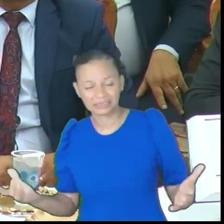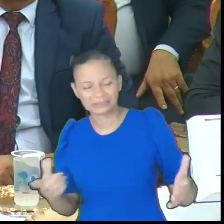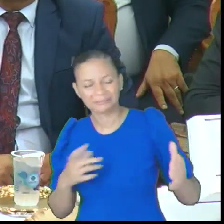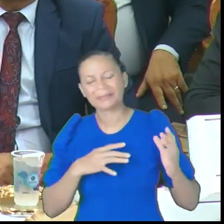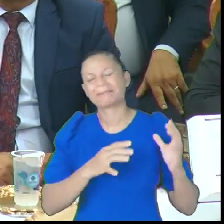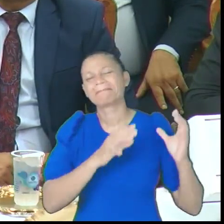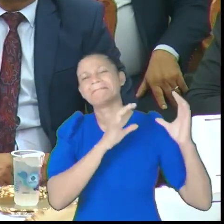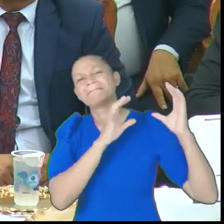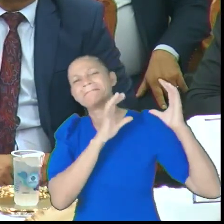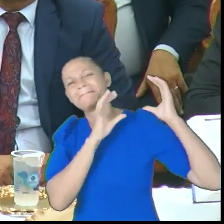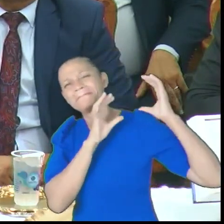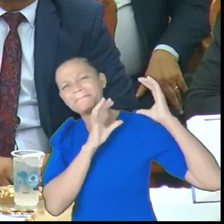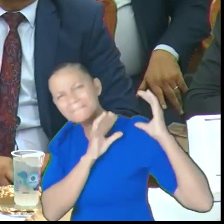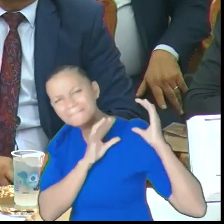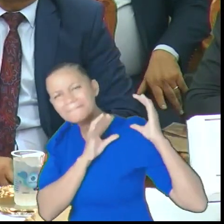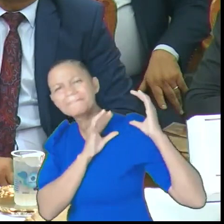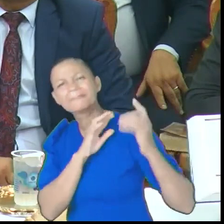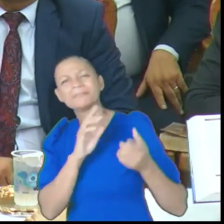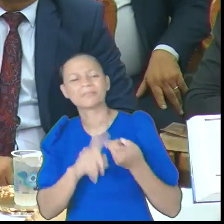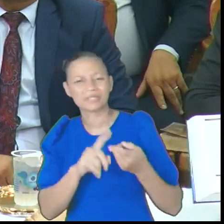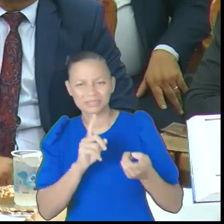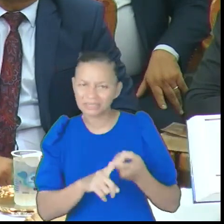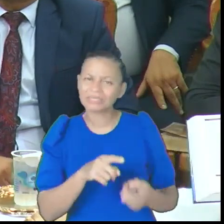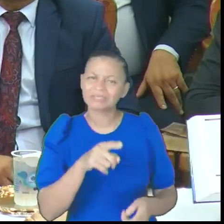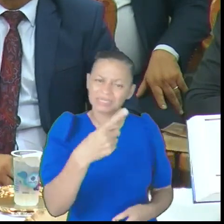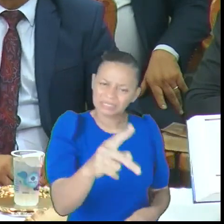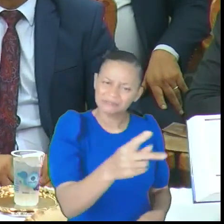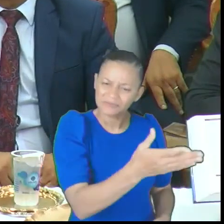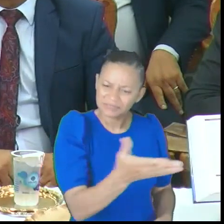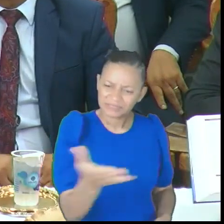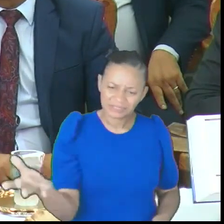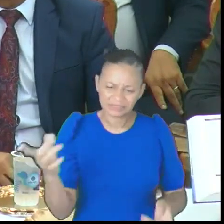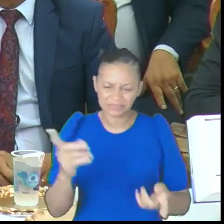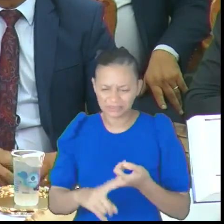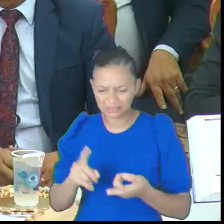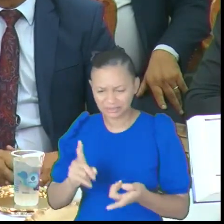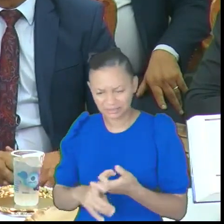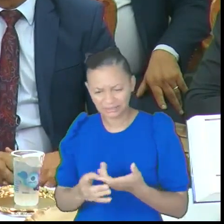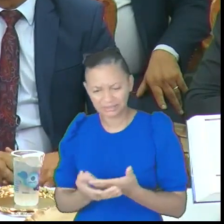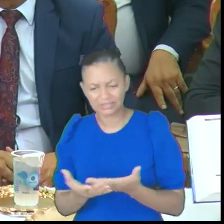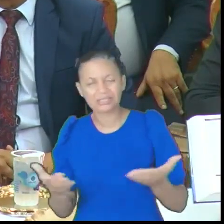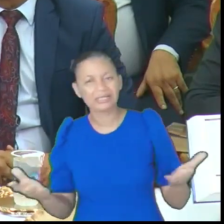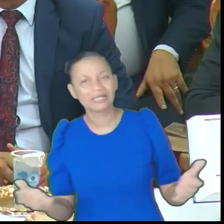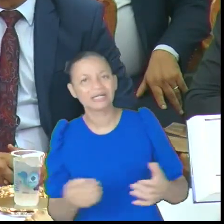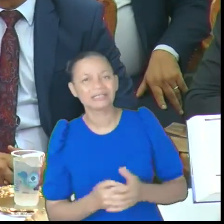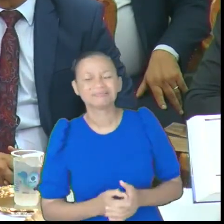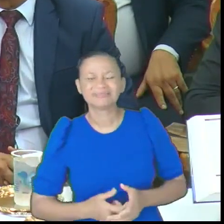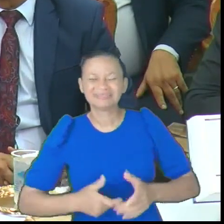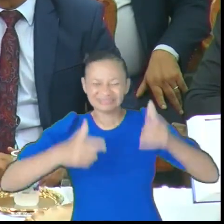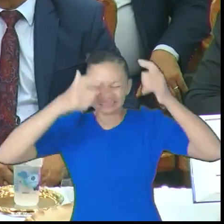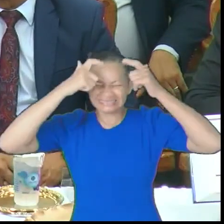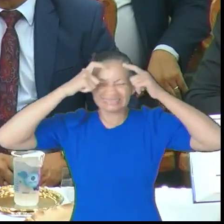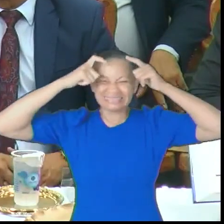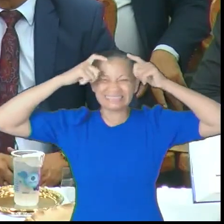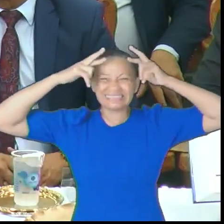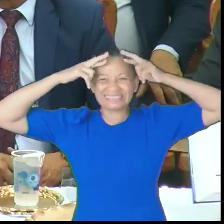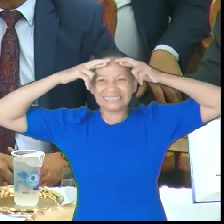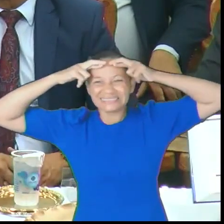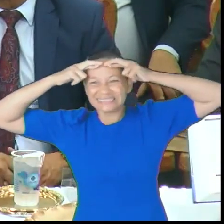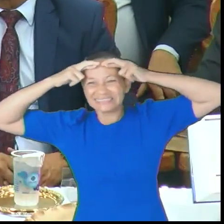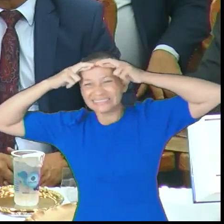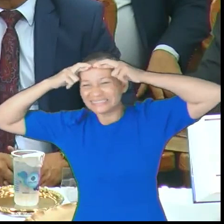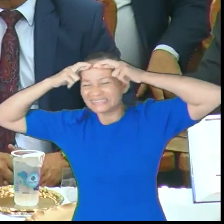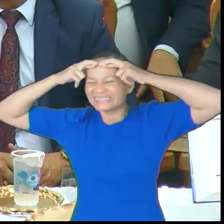pesado em minhas costas, colocarão na de vocês também. Se colocarem uma coroa de espinho na cabeça